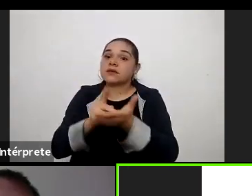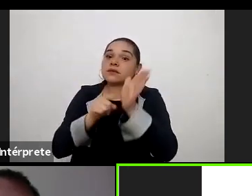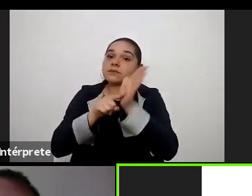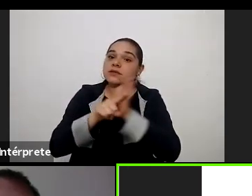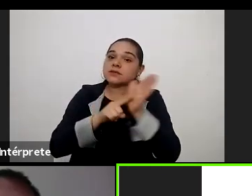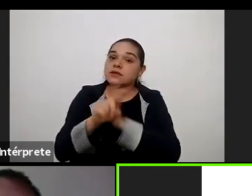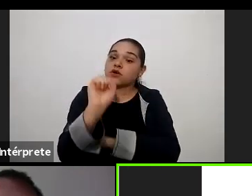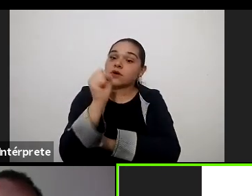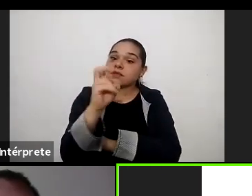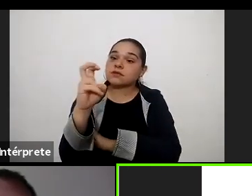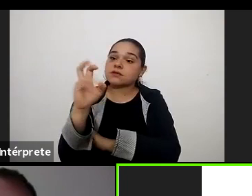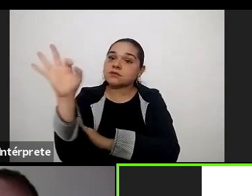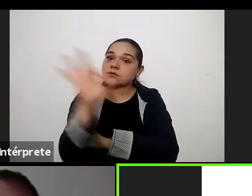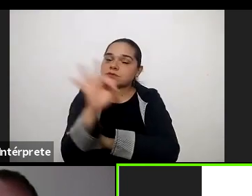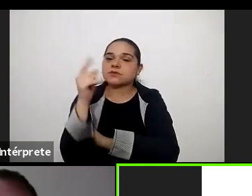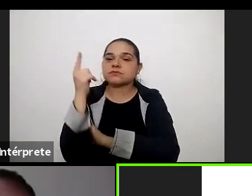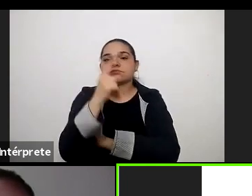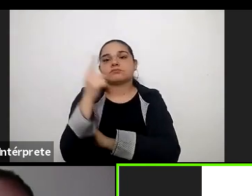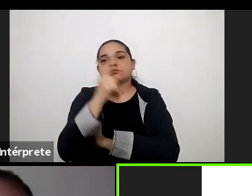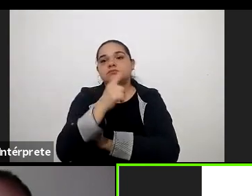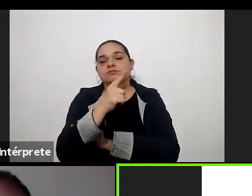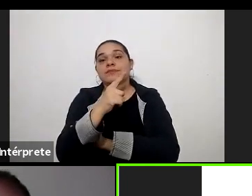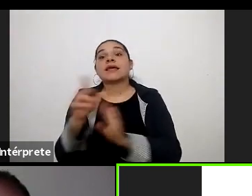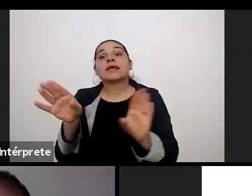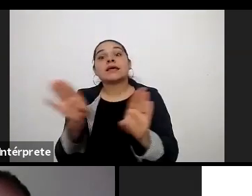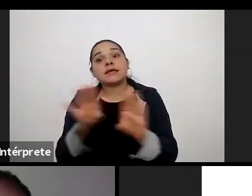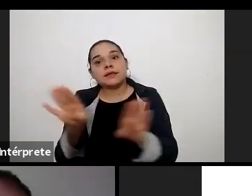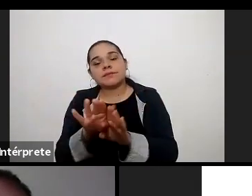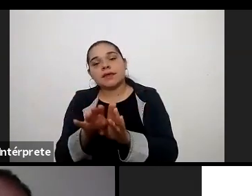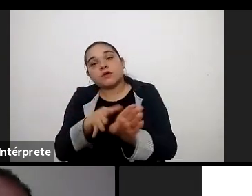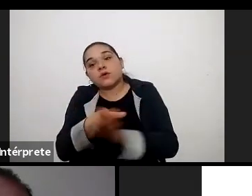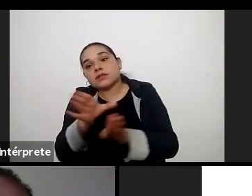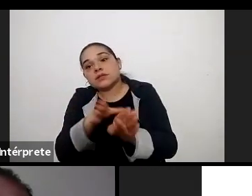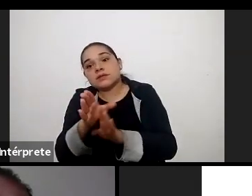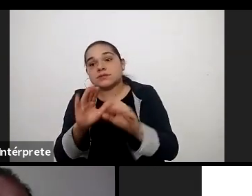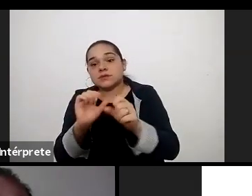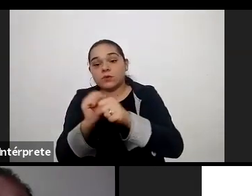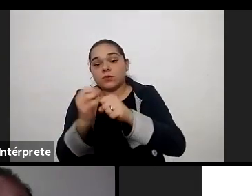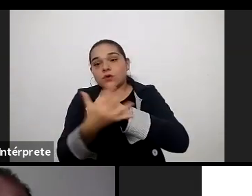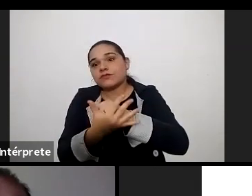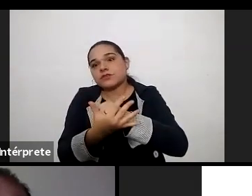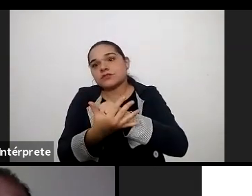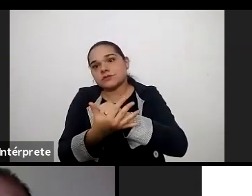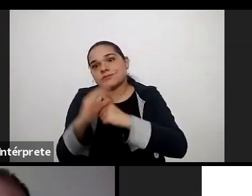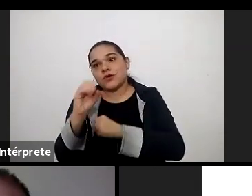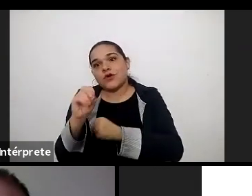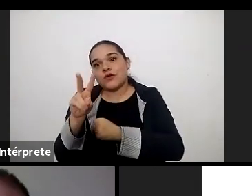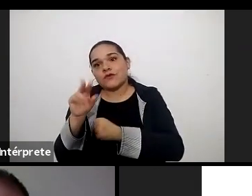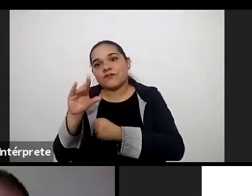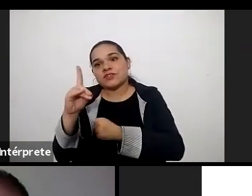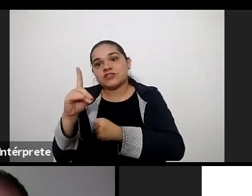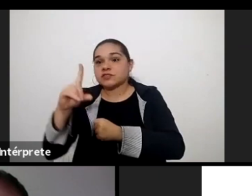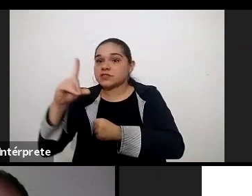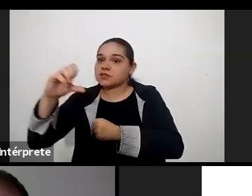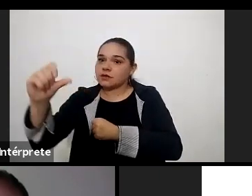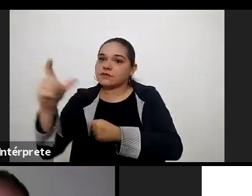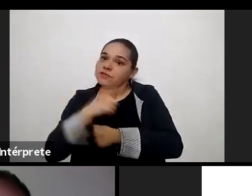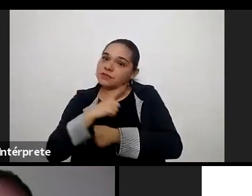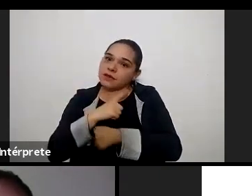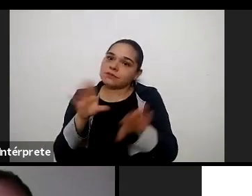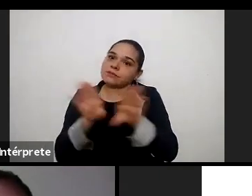abrange também a situação do convívio em ok e aí no caso